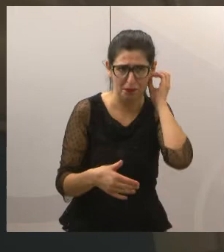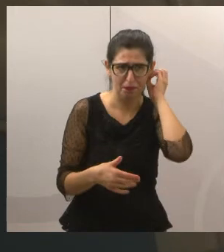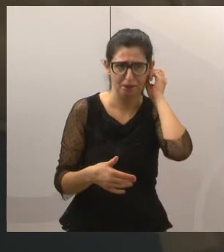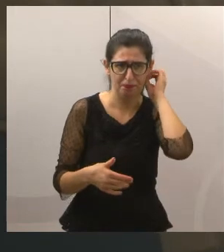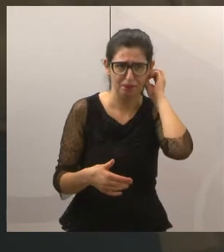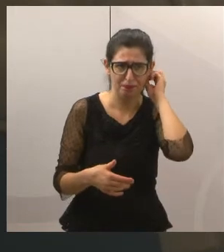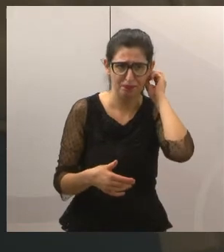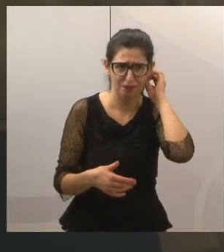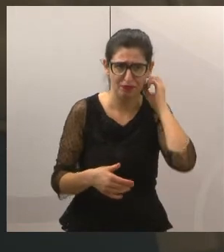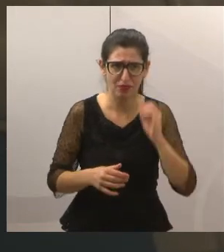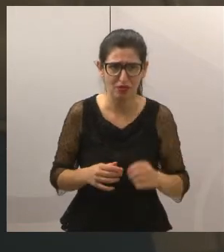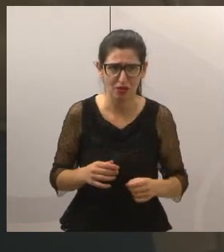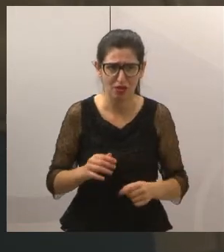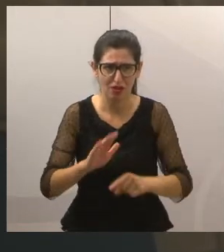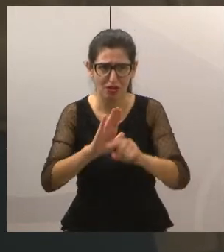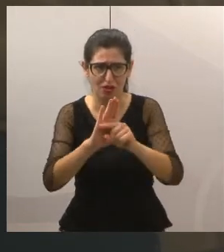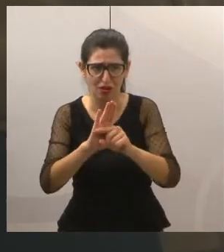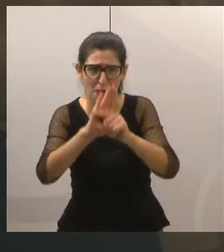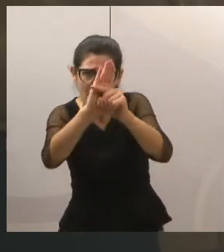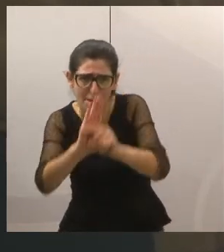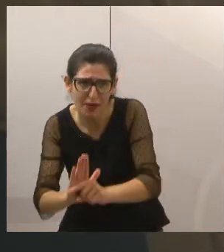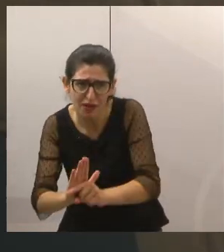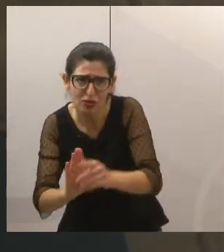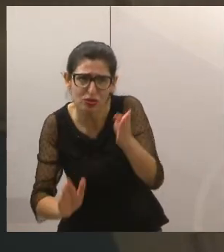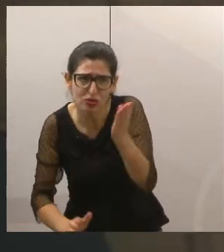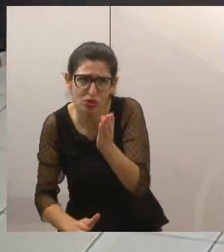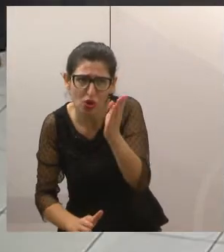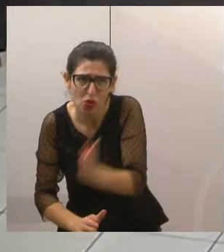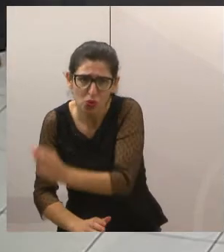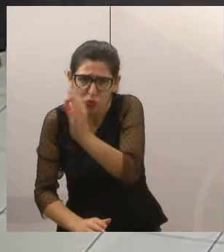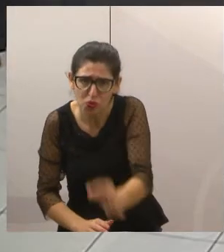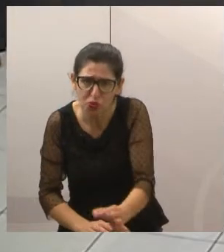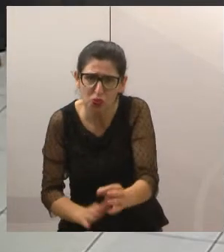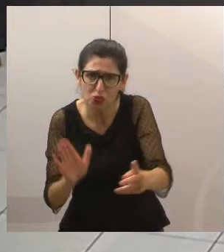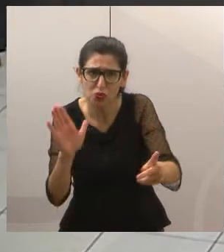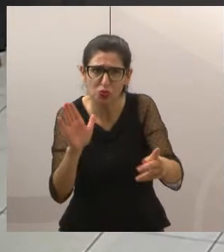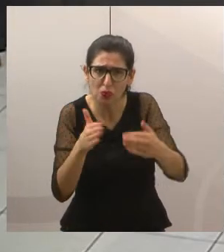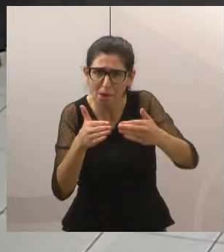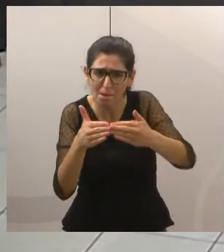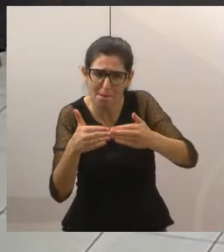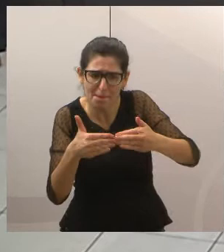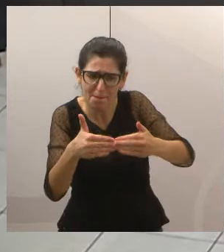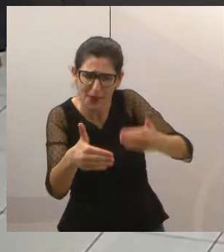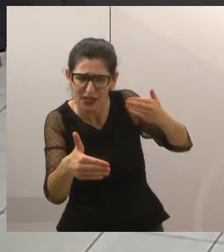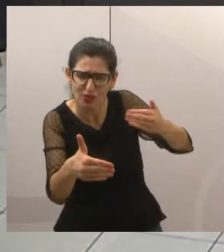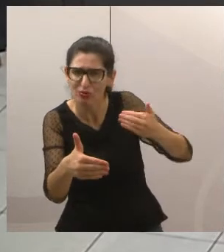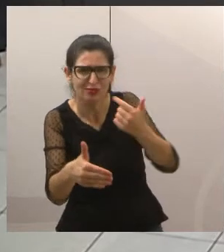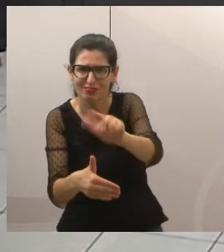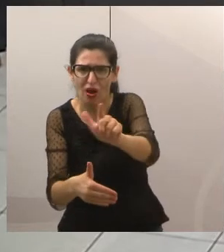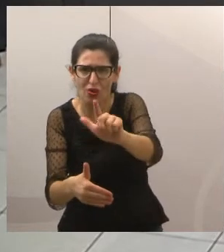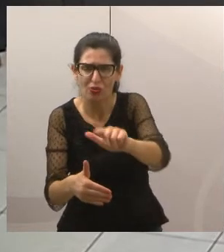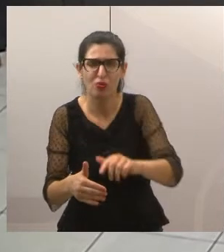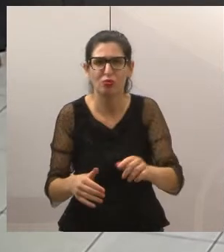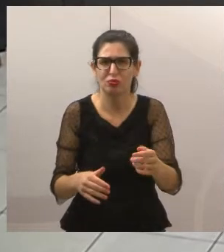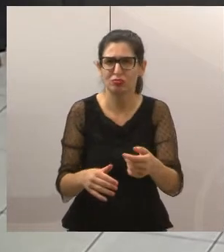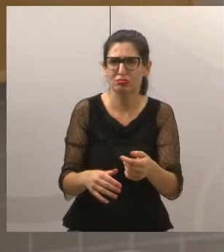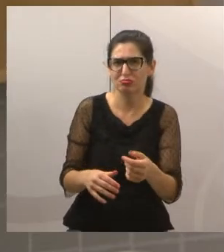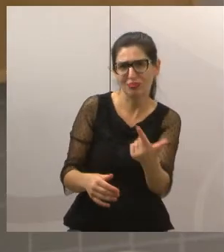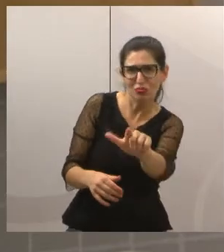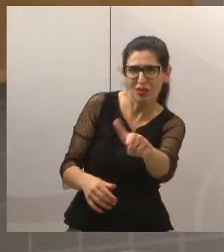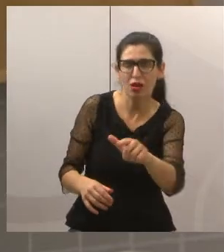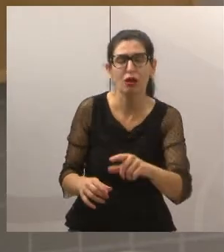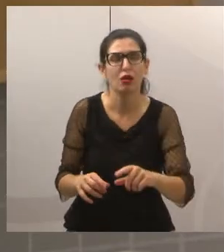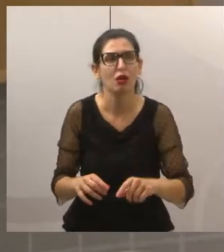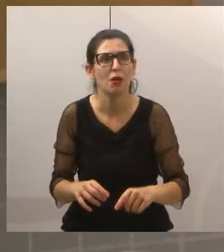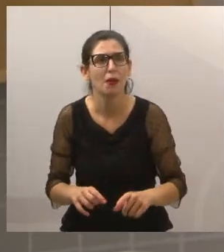vi, que não está descontado a inflação do período. Não, provavelmente aí se mantém, mesmo porque a gente está